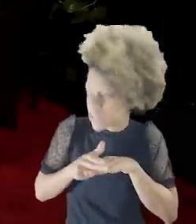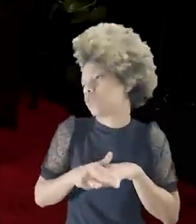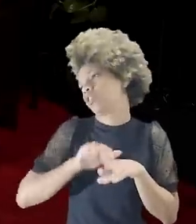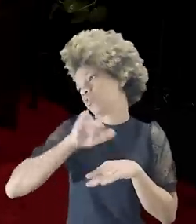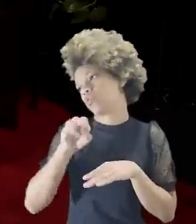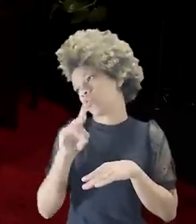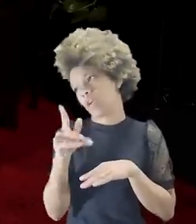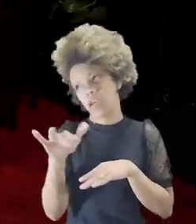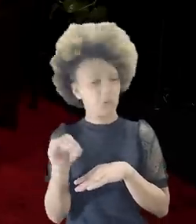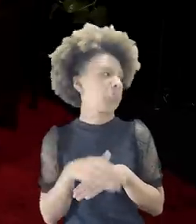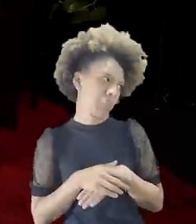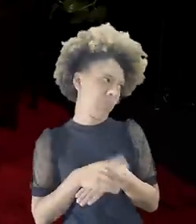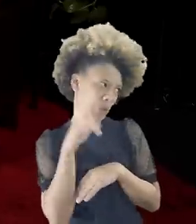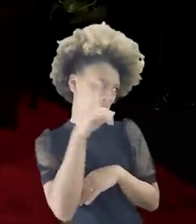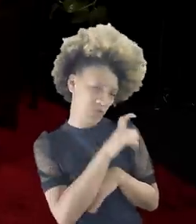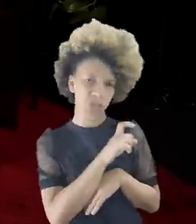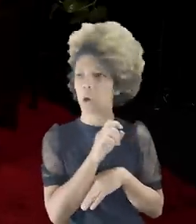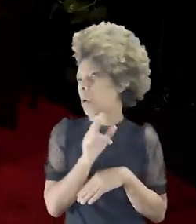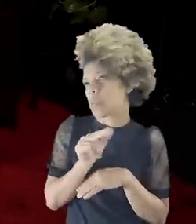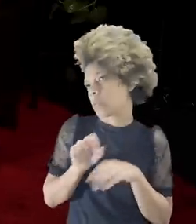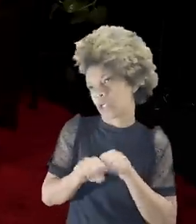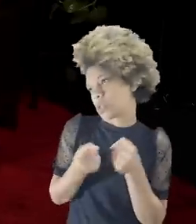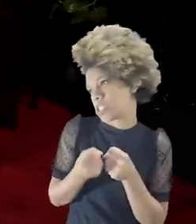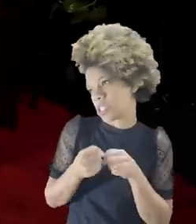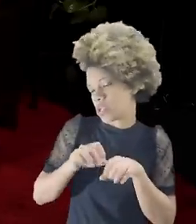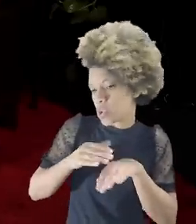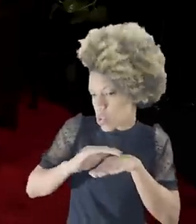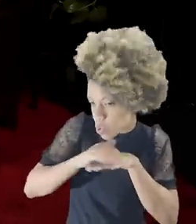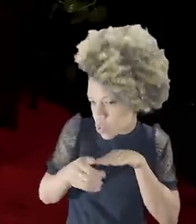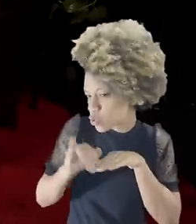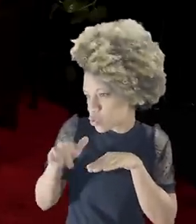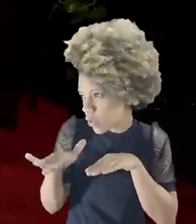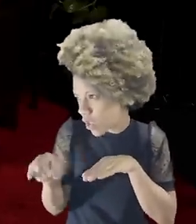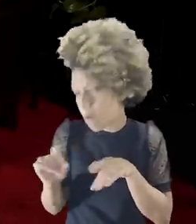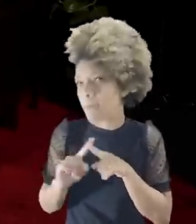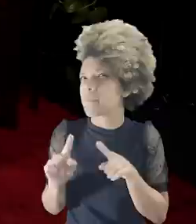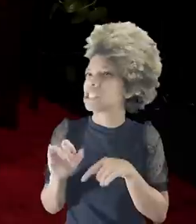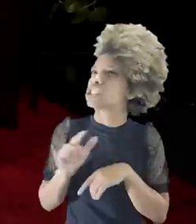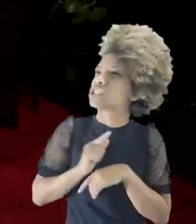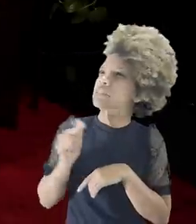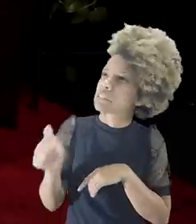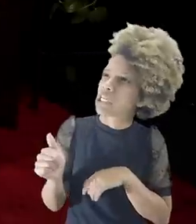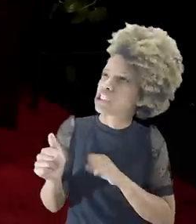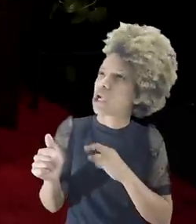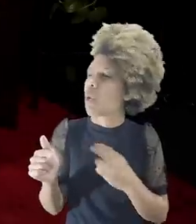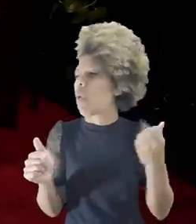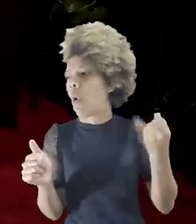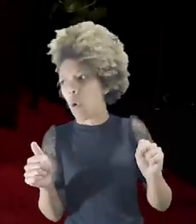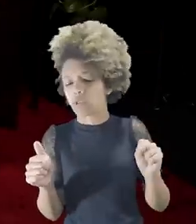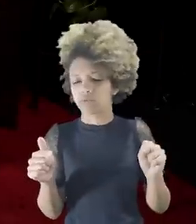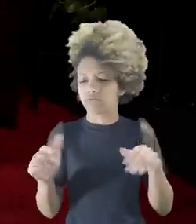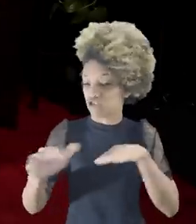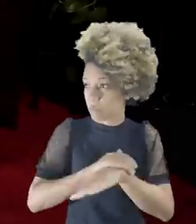nenhuma cirurgia é então nunca torci um joelho tá mas torção de tornozelo por exemplo eu tive 7 ou 8 em cada pé então